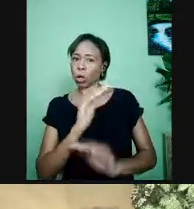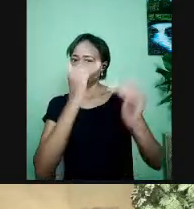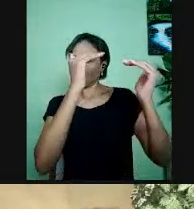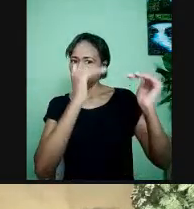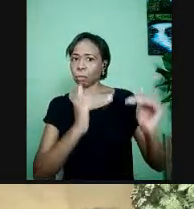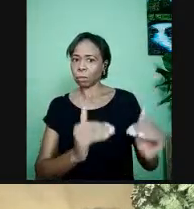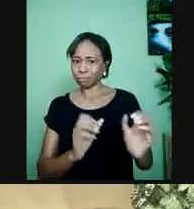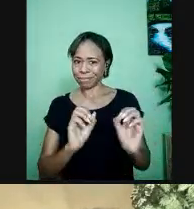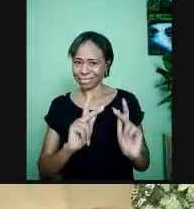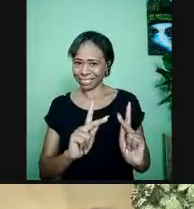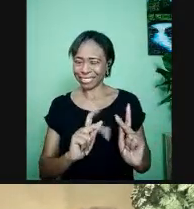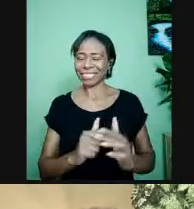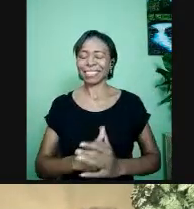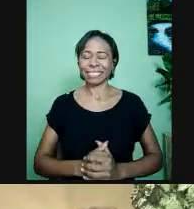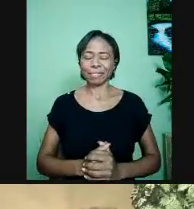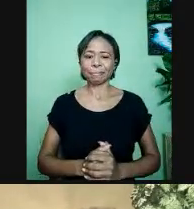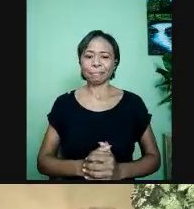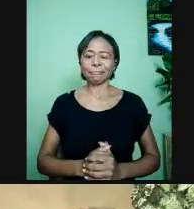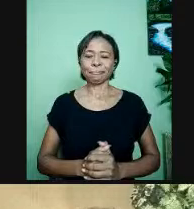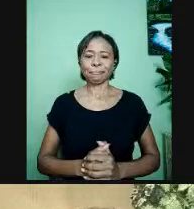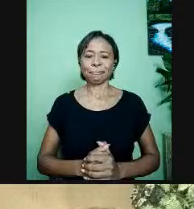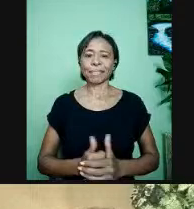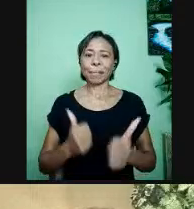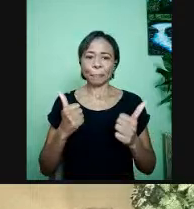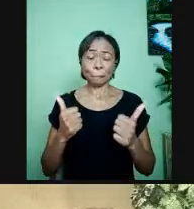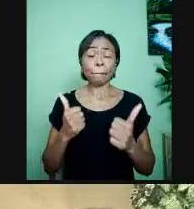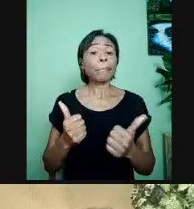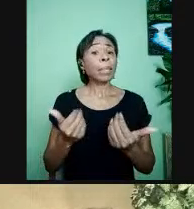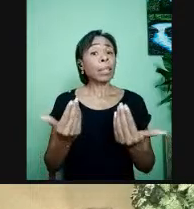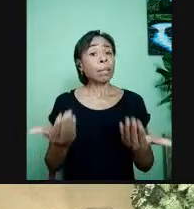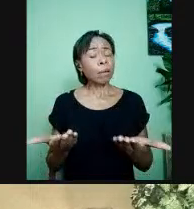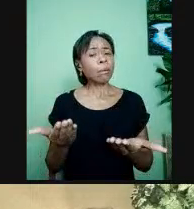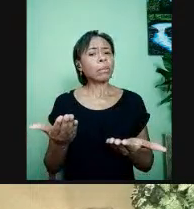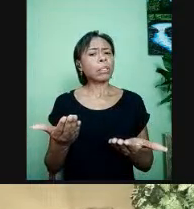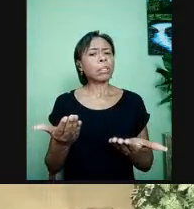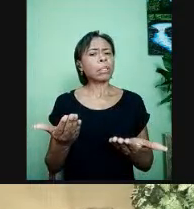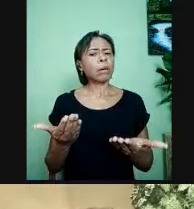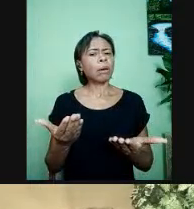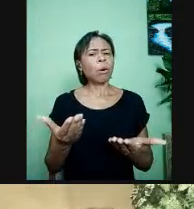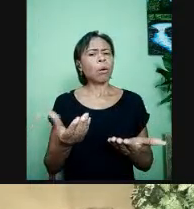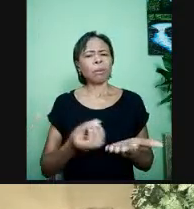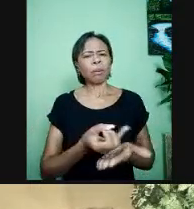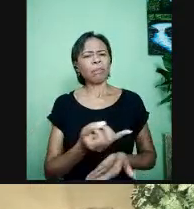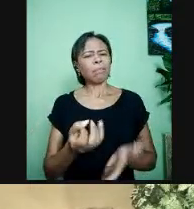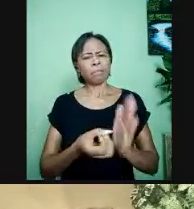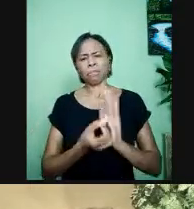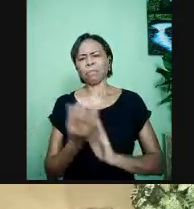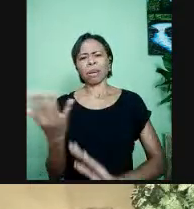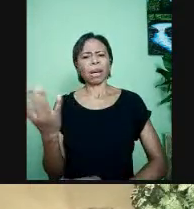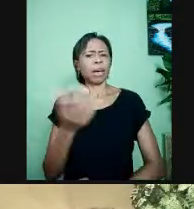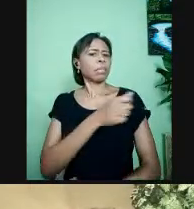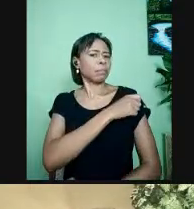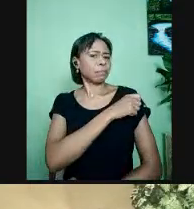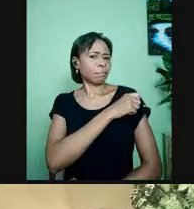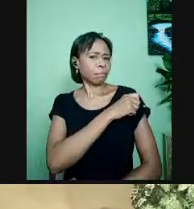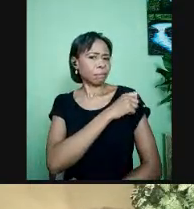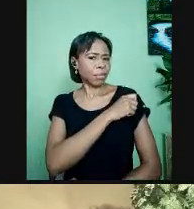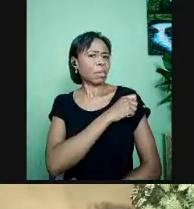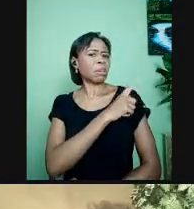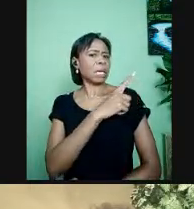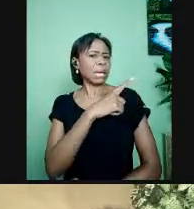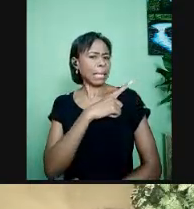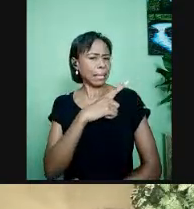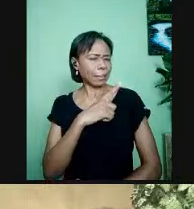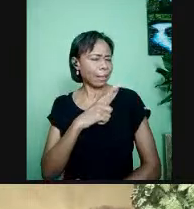2023, ok? Ótimo, então. E aí, eu acho que muitos estudantes nossos têm muita coisa bacana para mostrar,